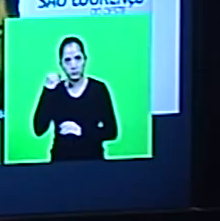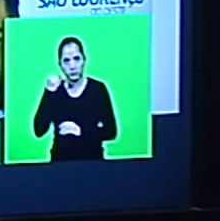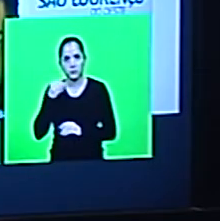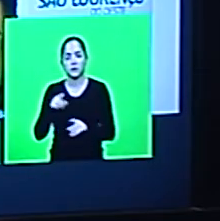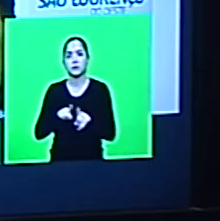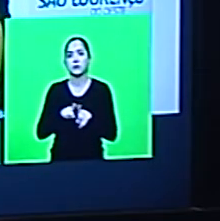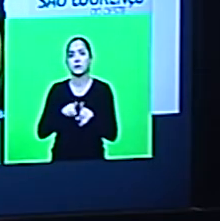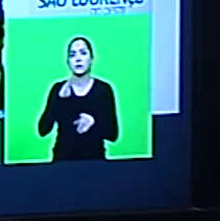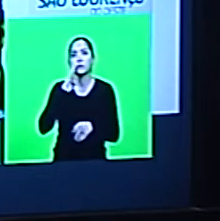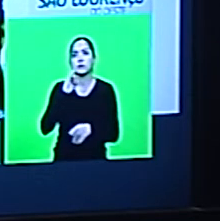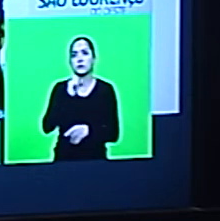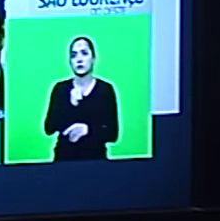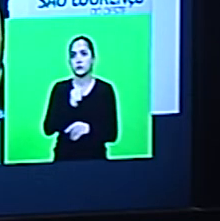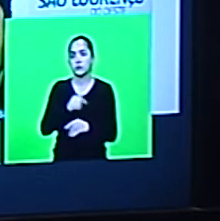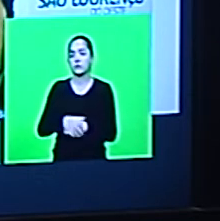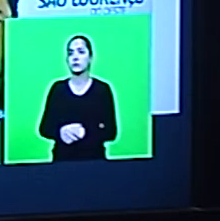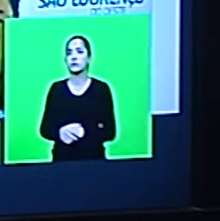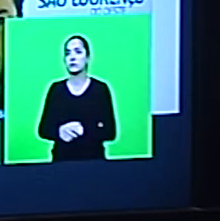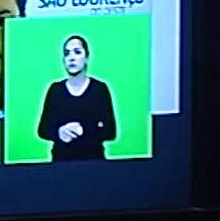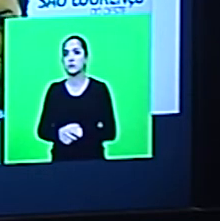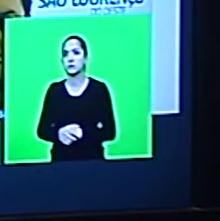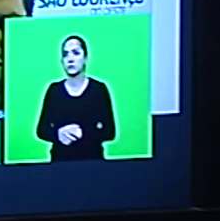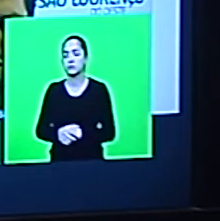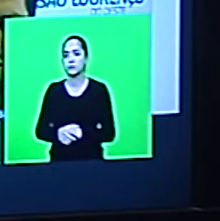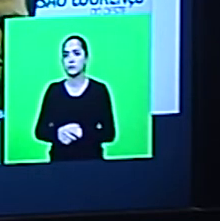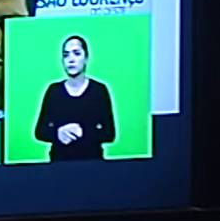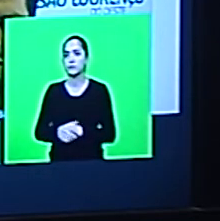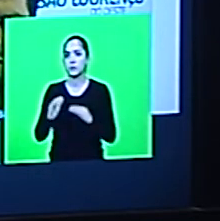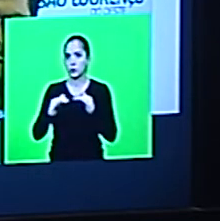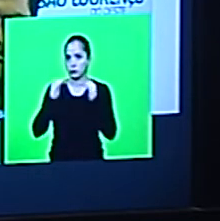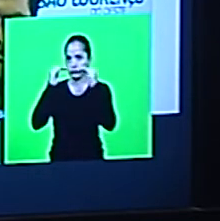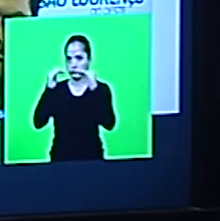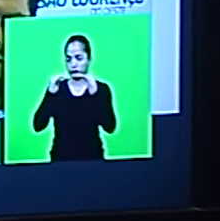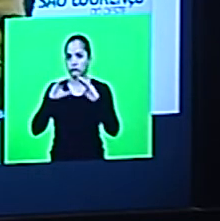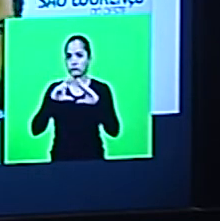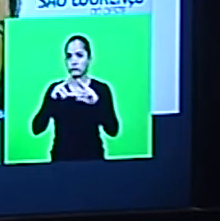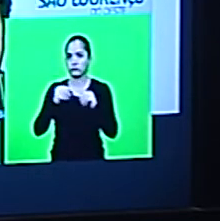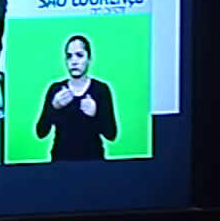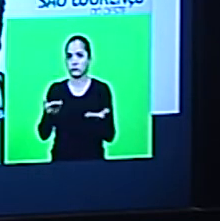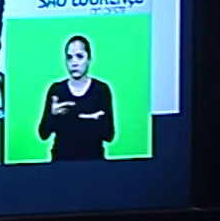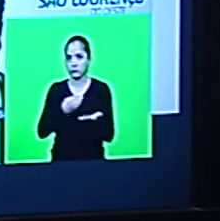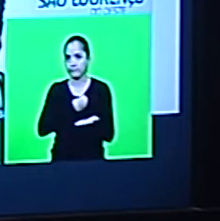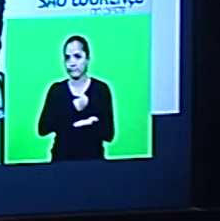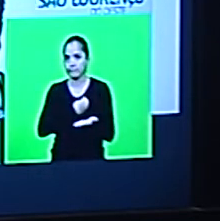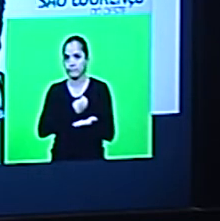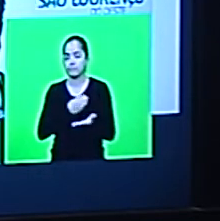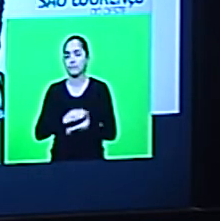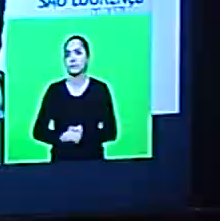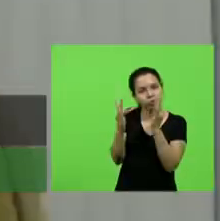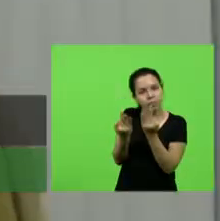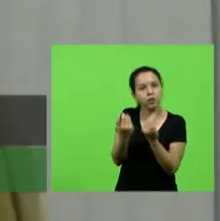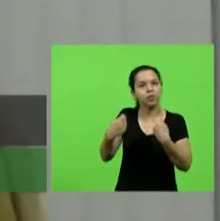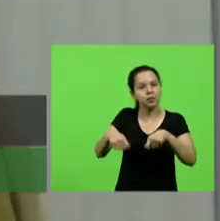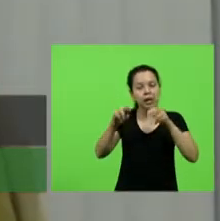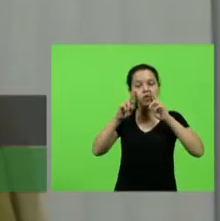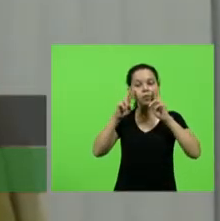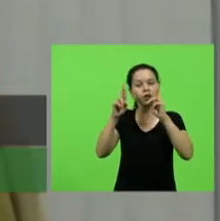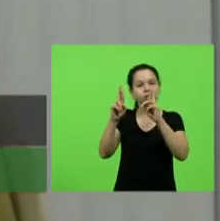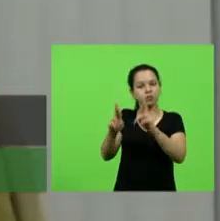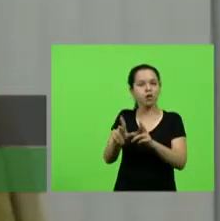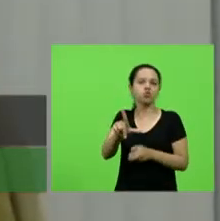de 20 representantes de entidades foram ouvidos. Vários se declararam favoráveis à iniciativa. Em